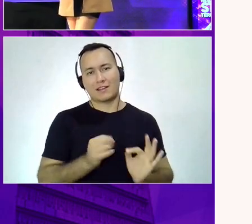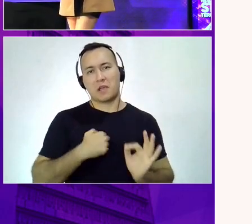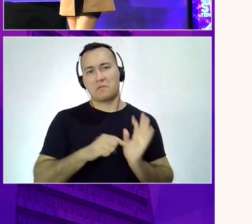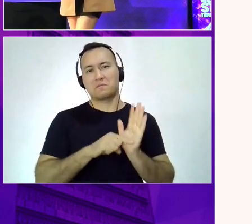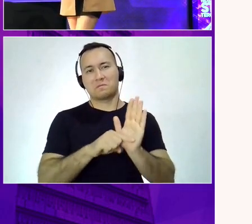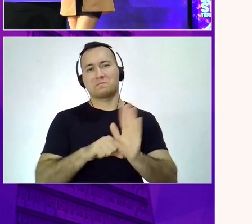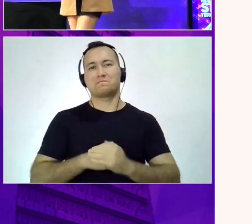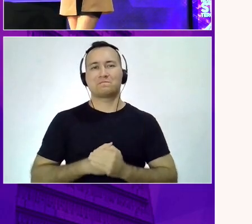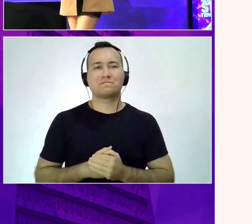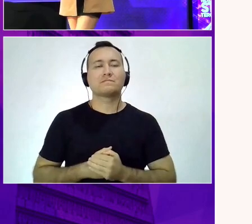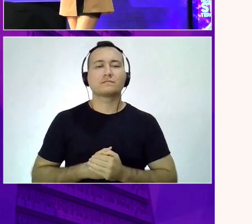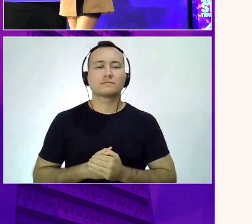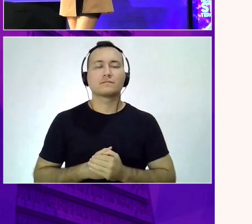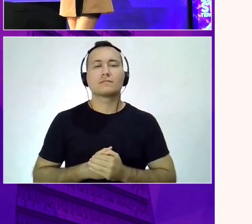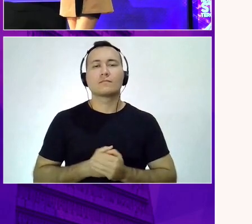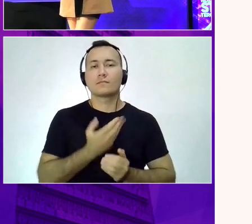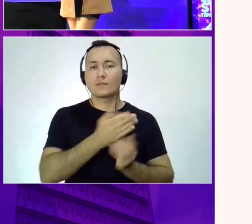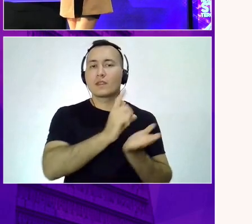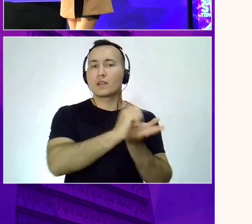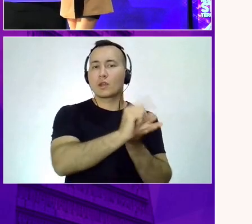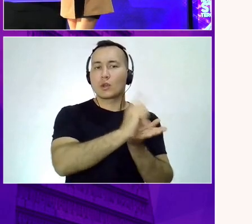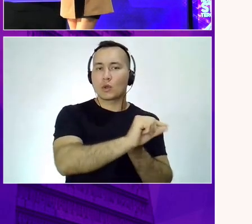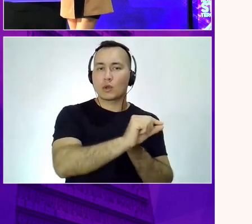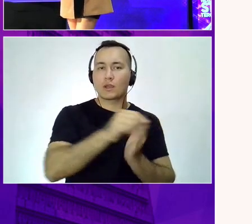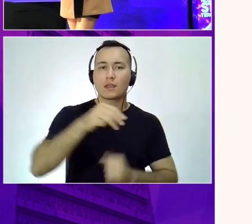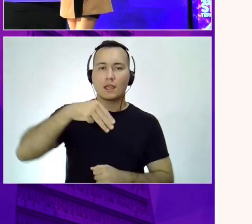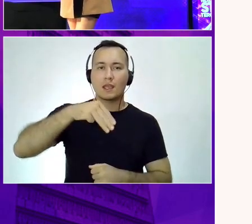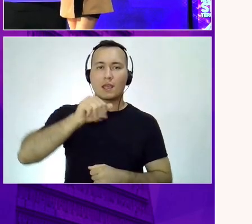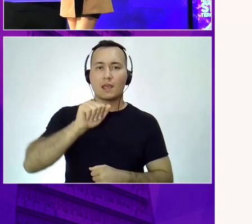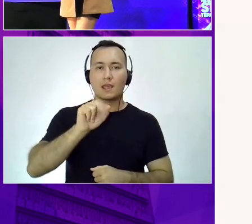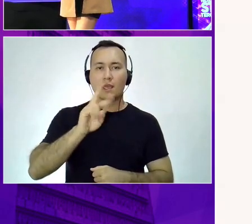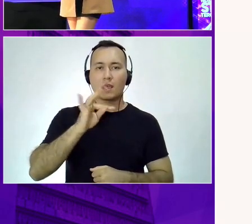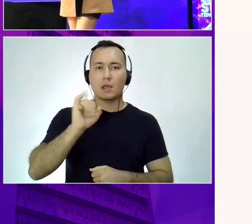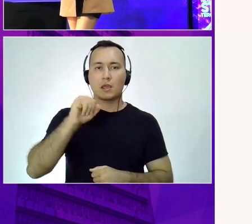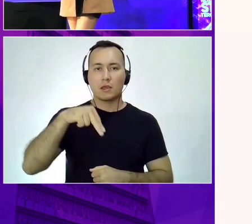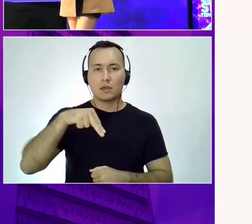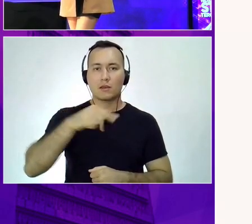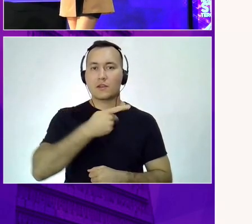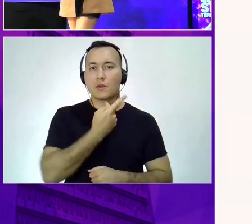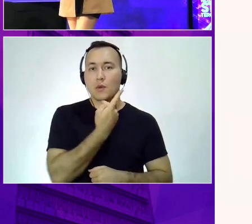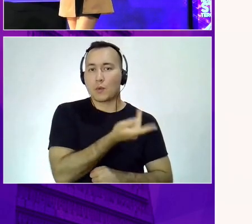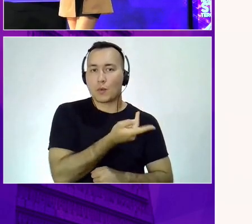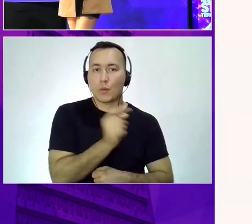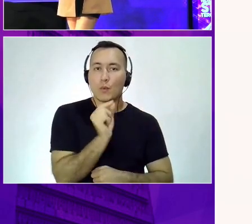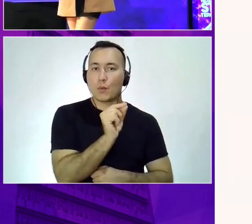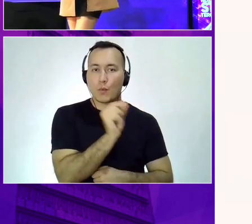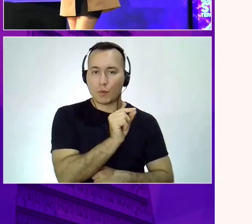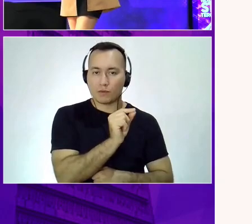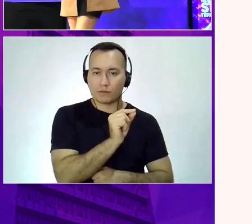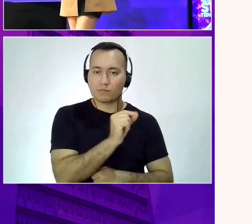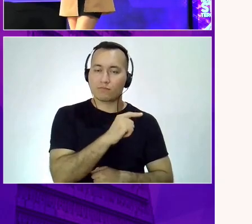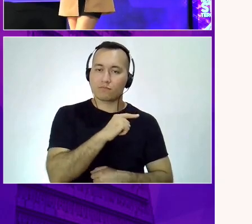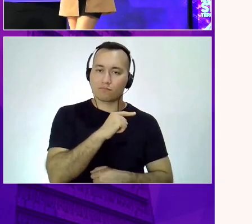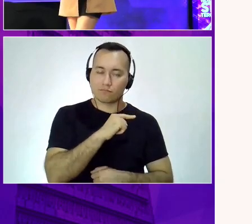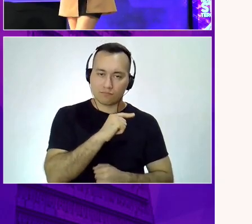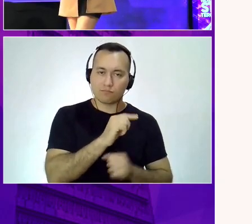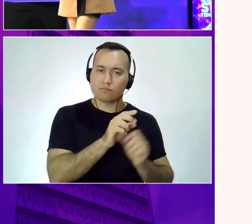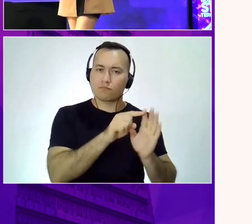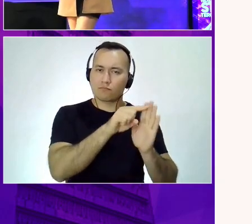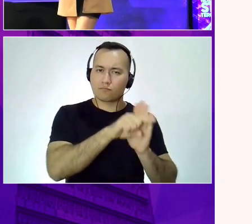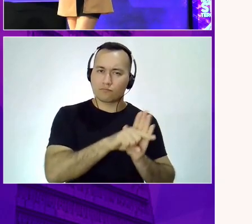Nesse artigo que o Martin Fowler trouxe sobre trade-offs de microserviços, ele traz alguns pontos